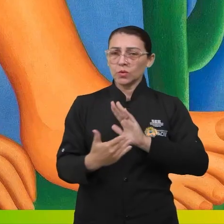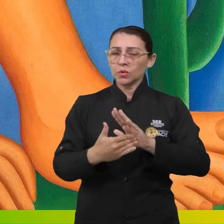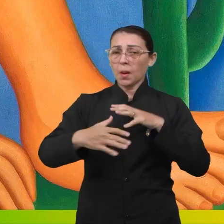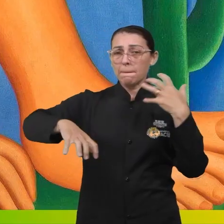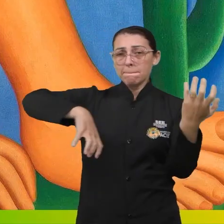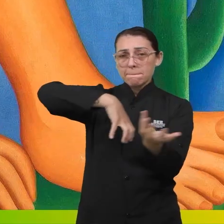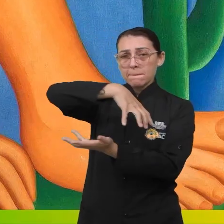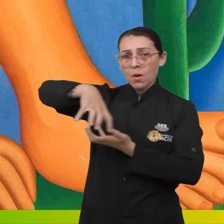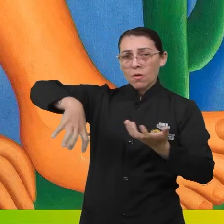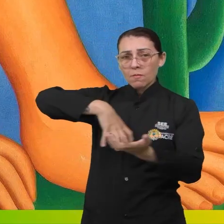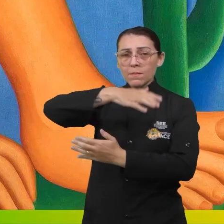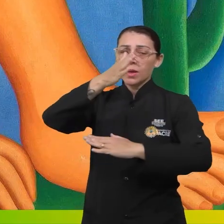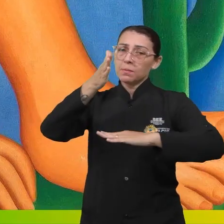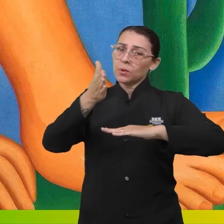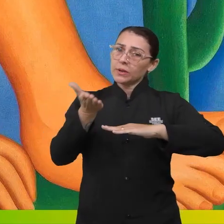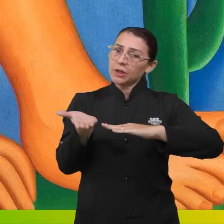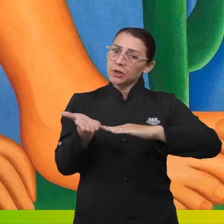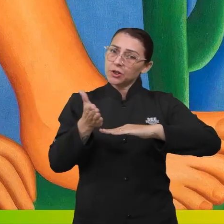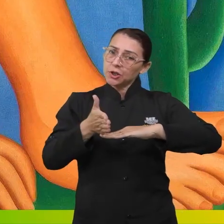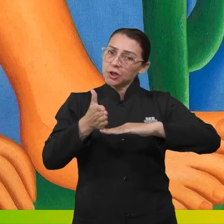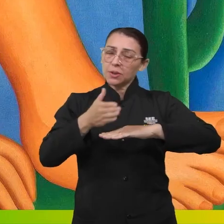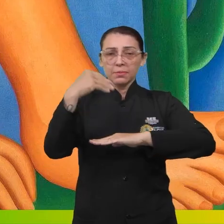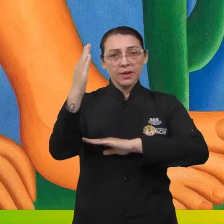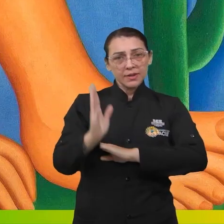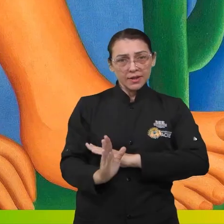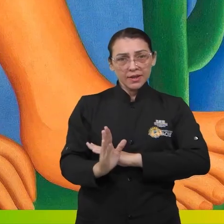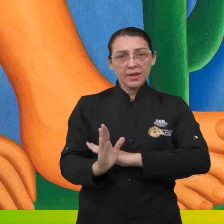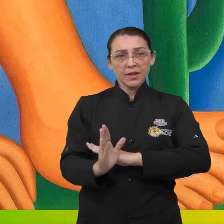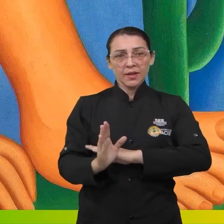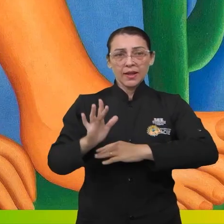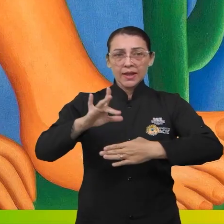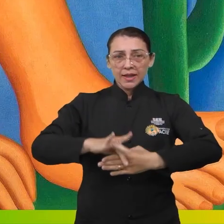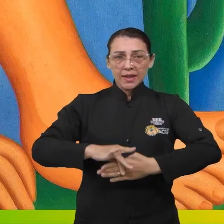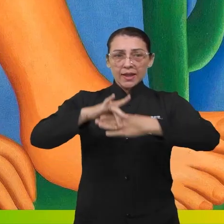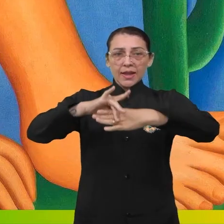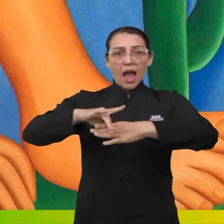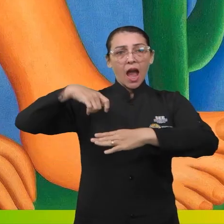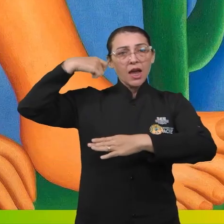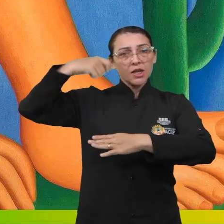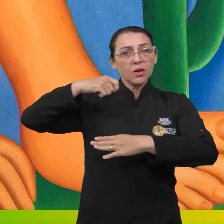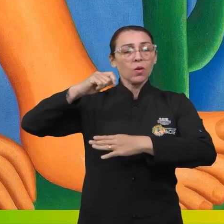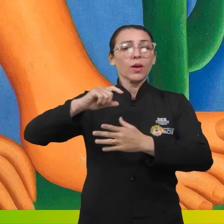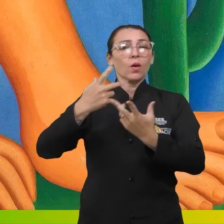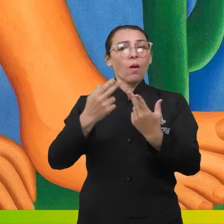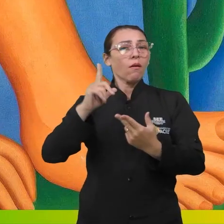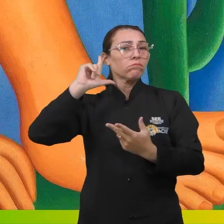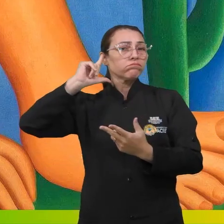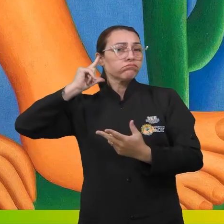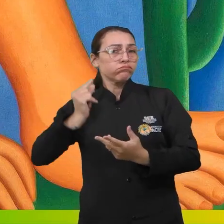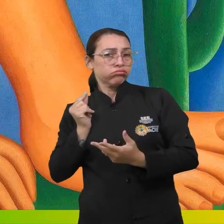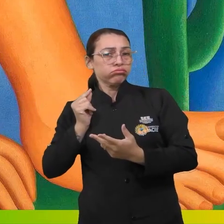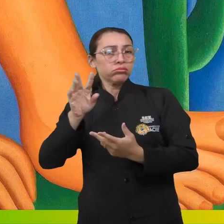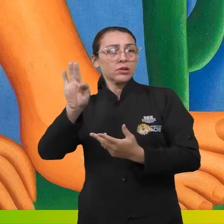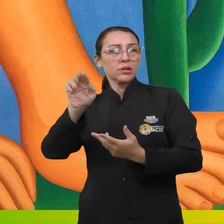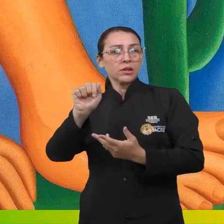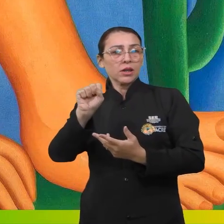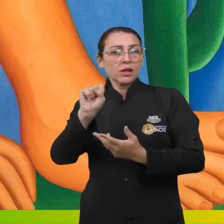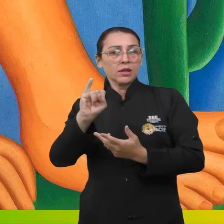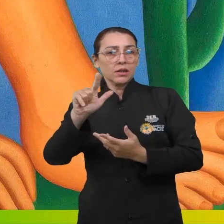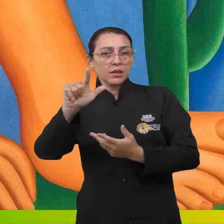do movimento modernista brasileiro, liderado por artistas como Tarsila do